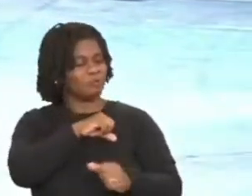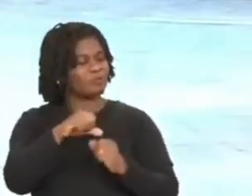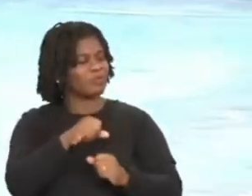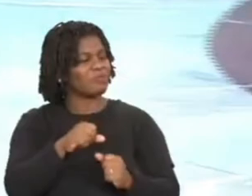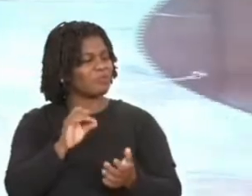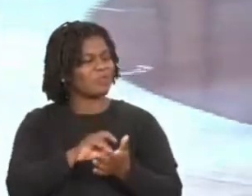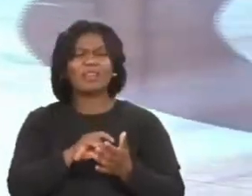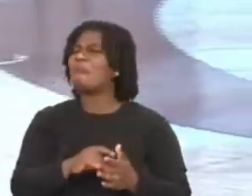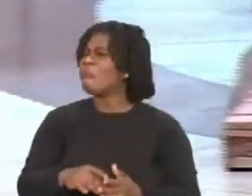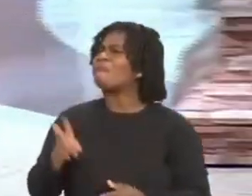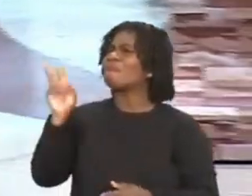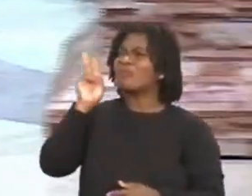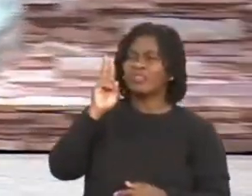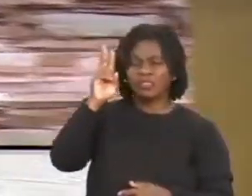a História bonita né Vão com Deus